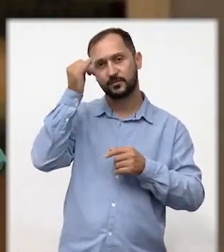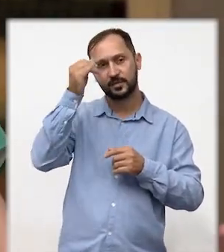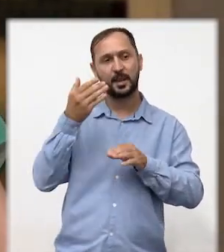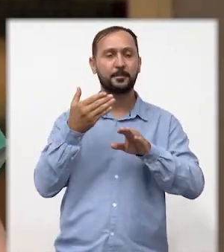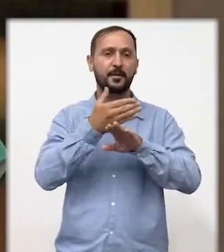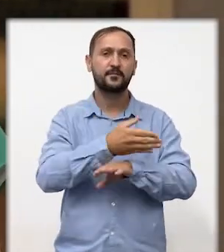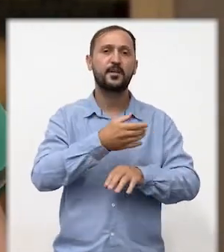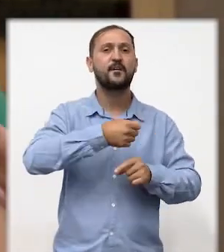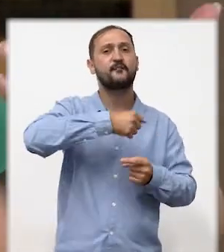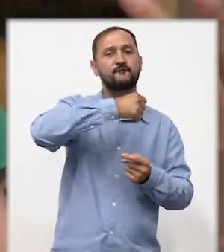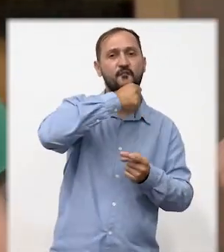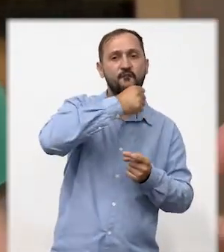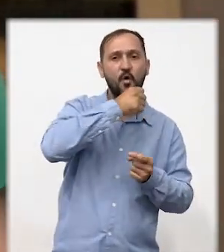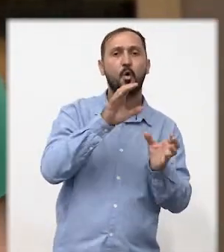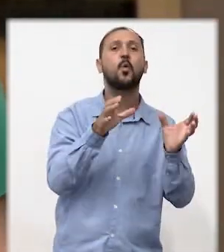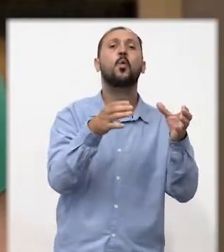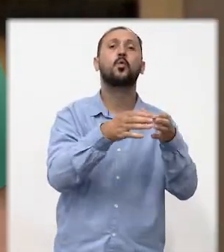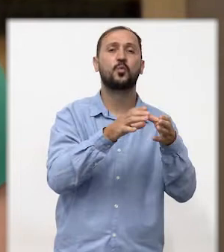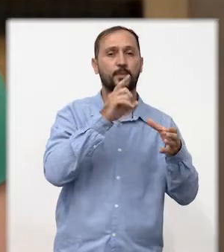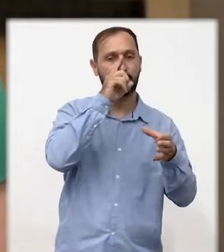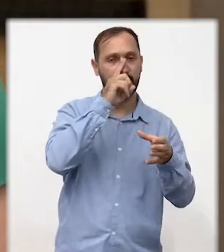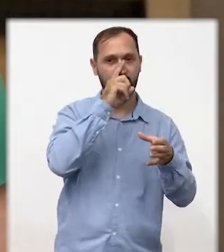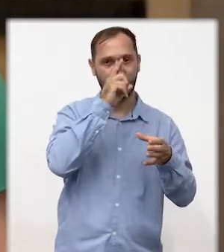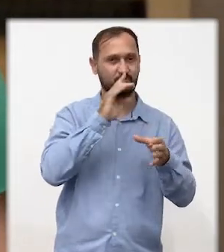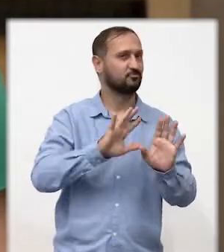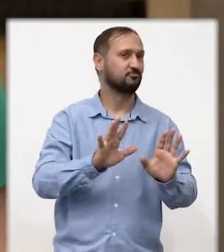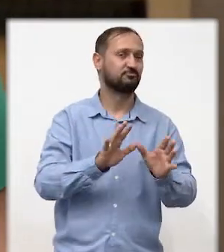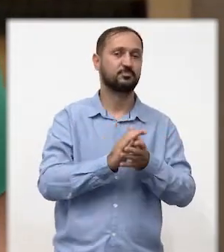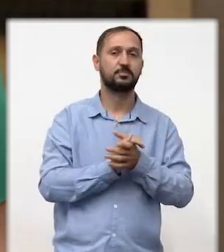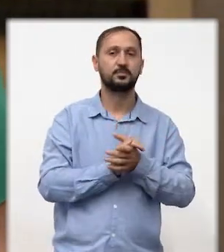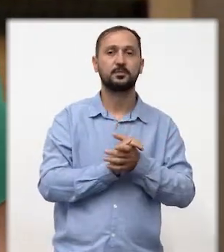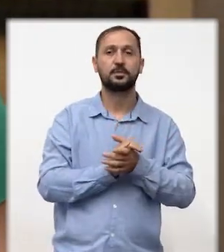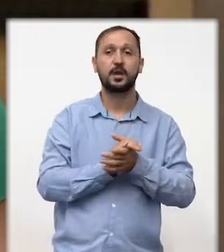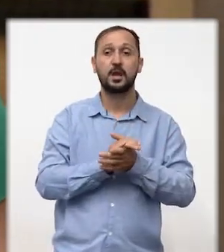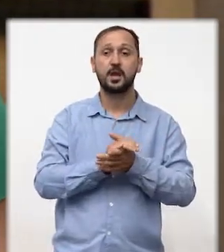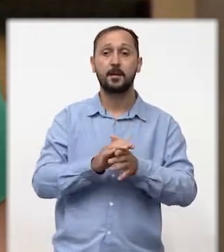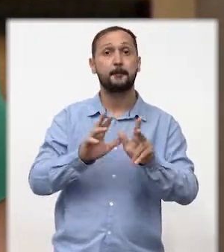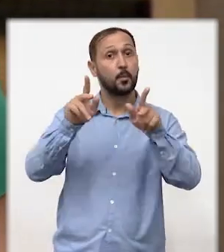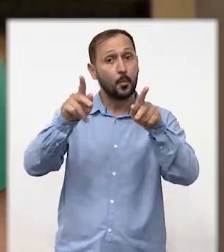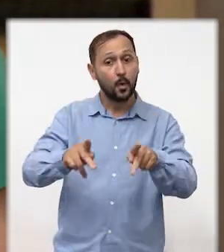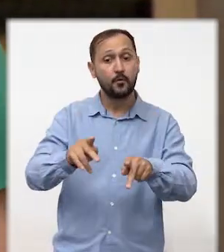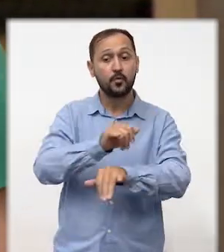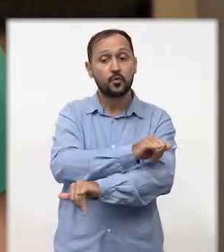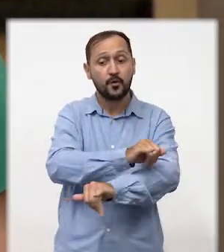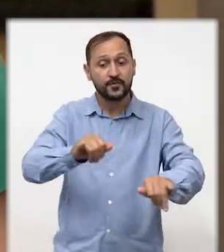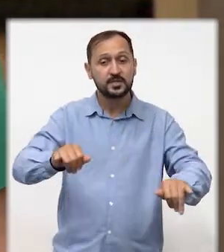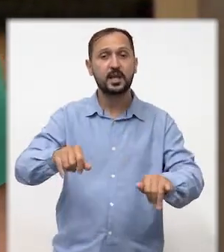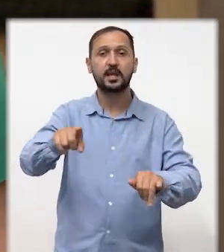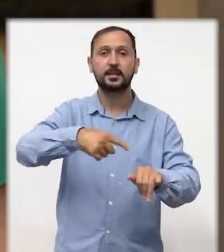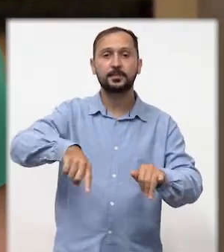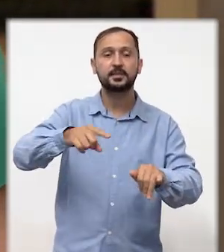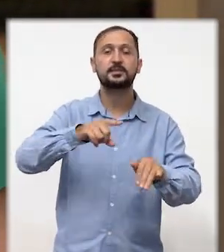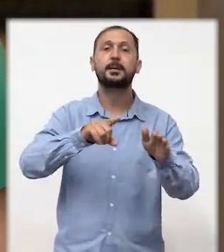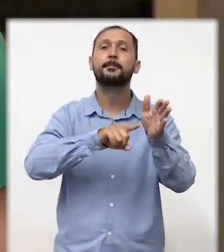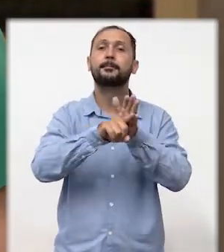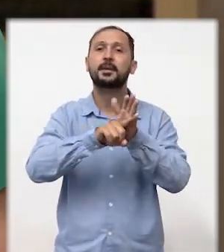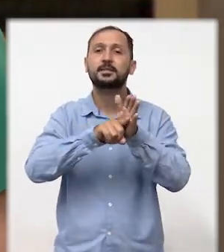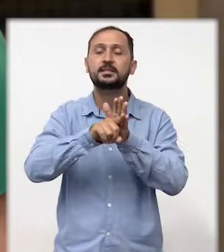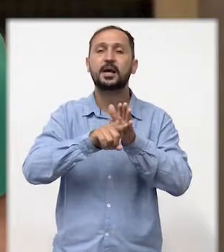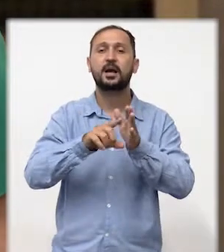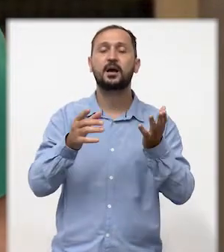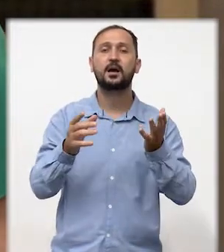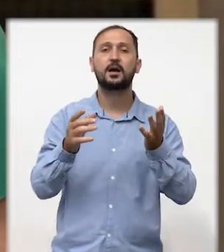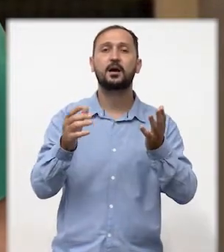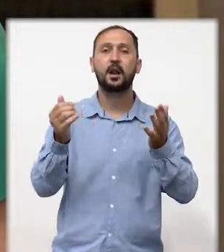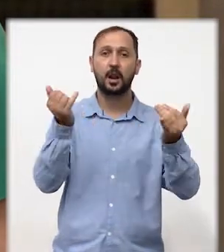para visitar avós, pessoas que fazem parte do grupo de risco. E a dica para a população se informe em